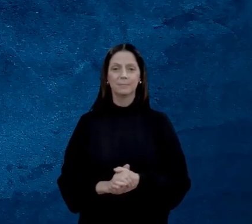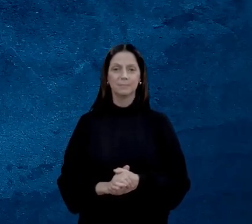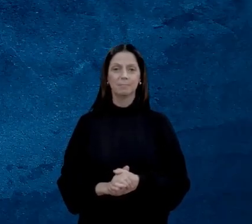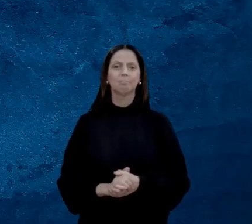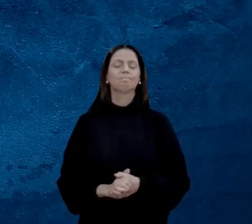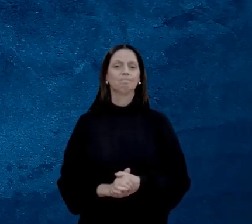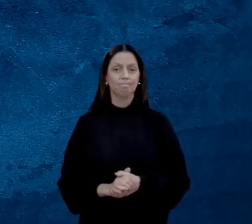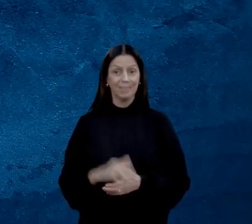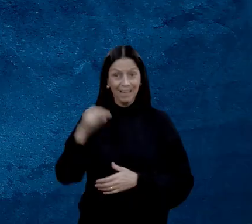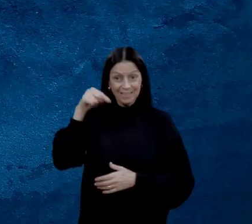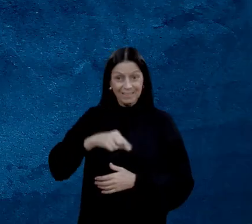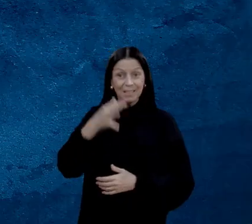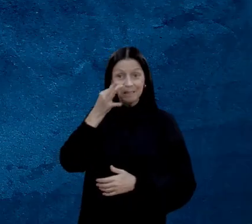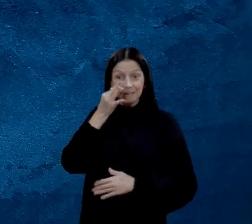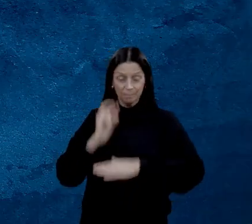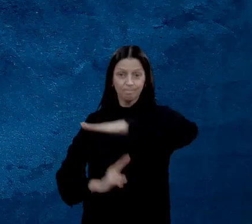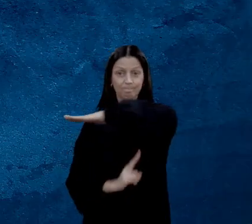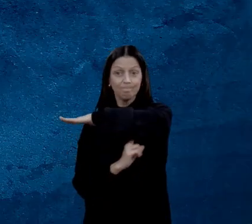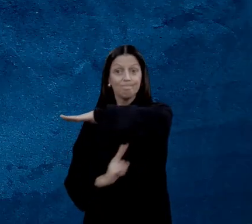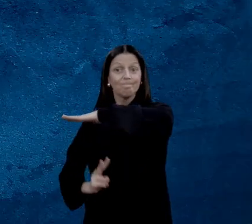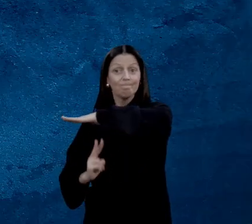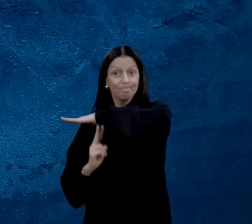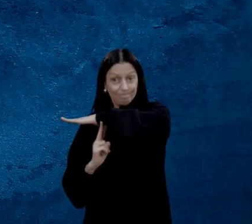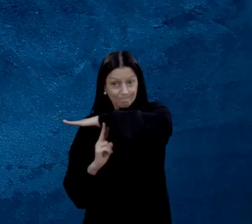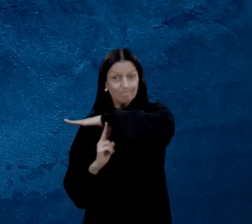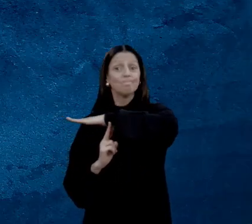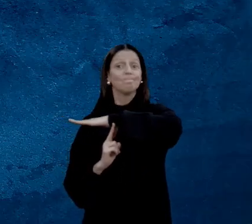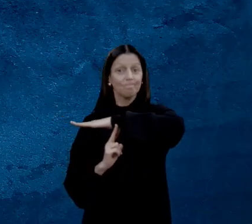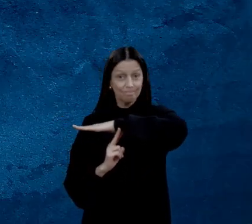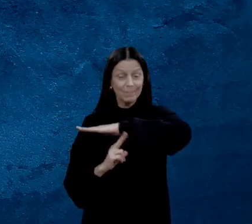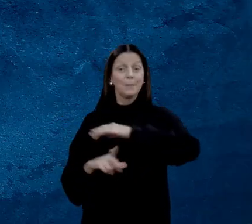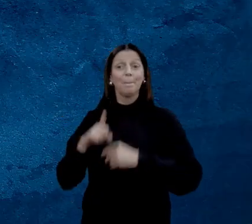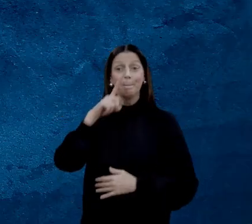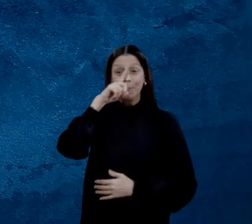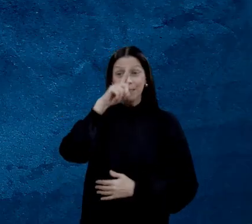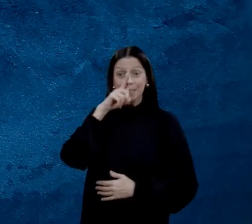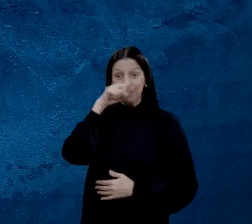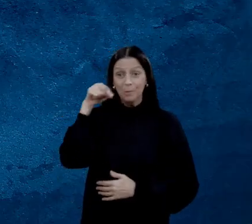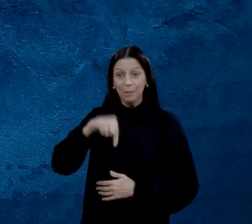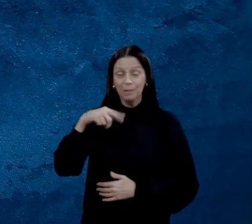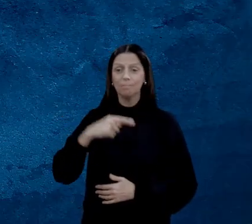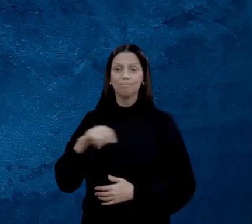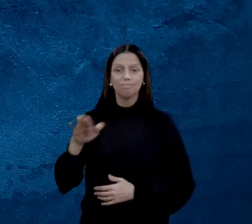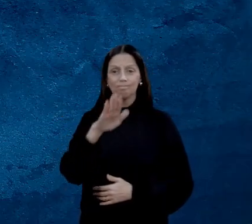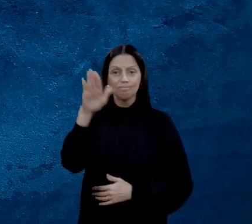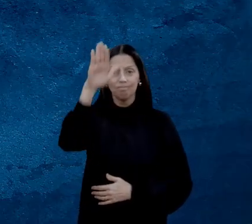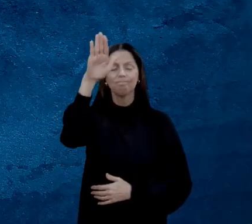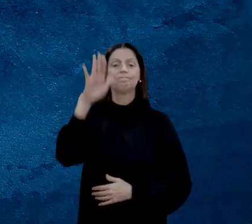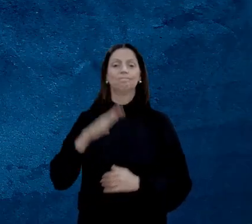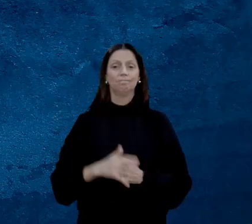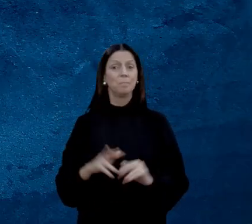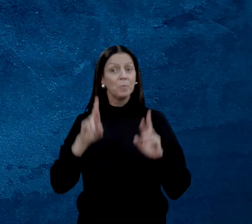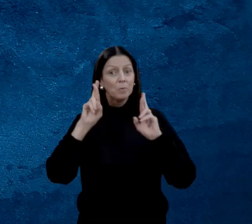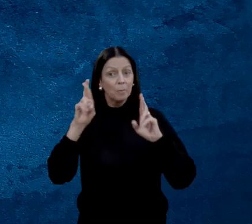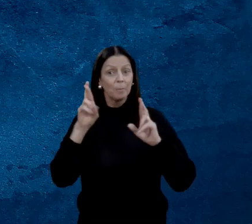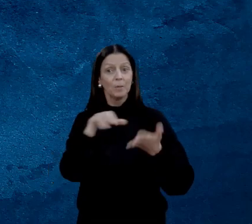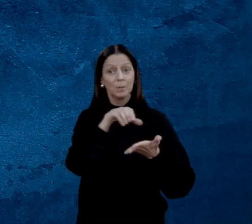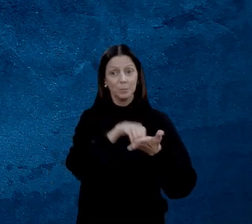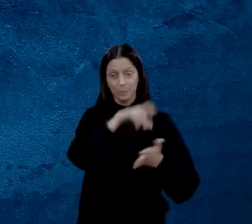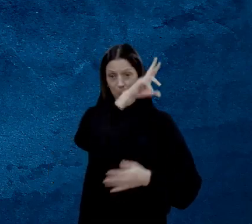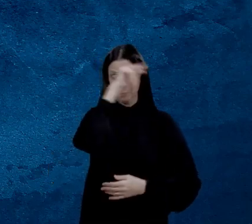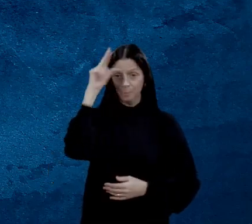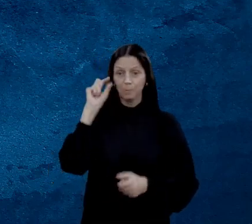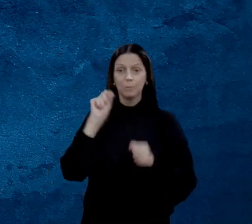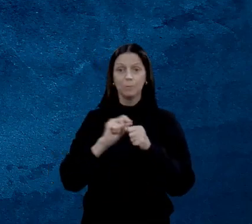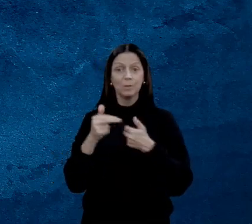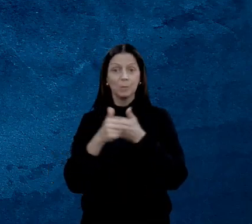Essa é a situação da ponte aqui na rua Alfredo Röpke, transversal da rua Leopoldo Ering, no Progresso. Esperamos que o mais breve possível a intendência aqui do Garcia tome providências,